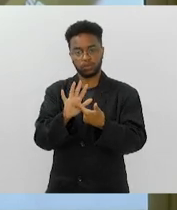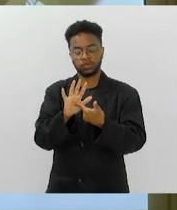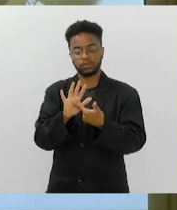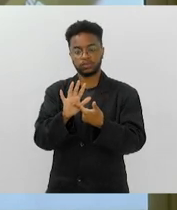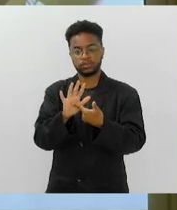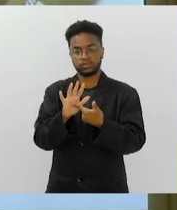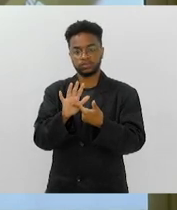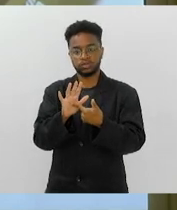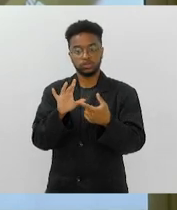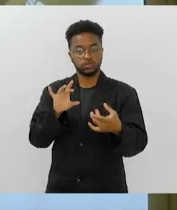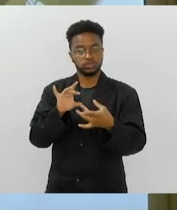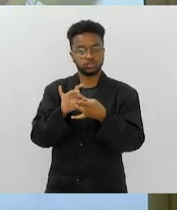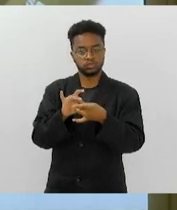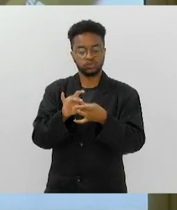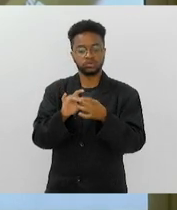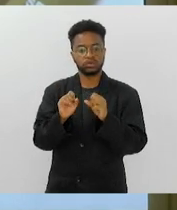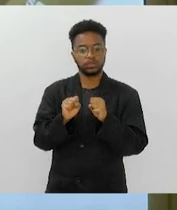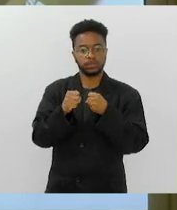pelo Acre.